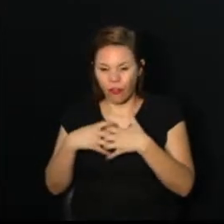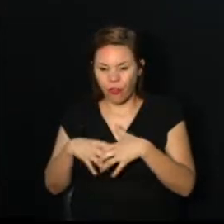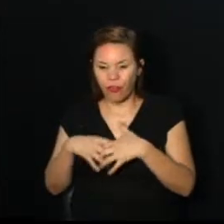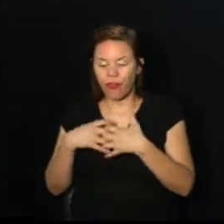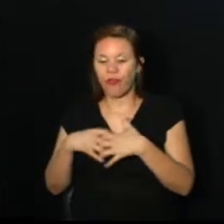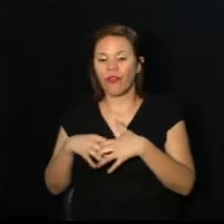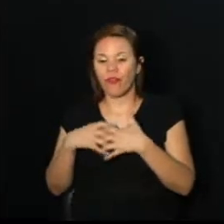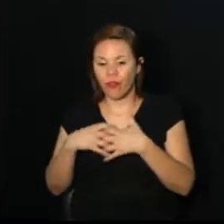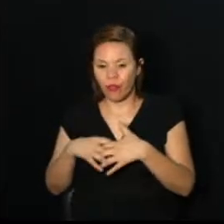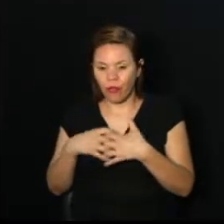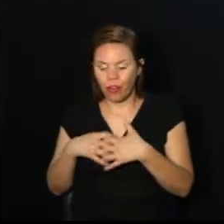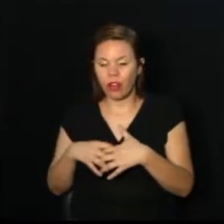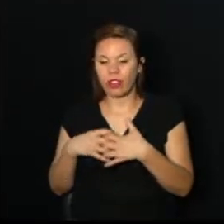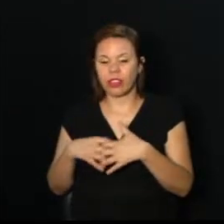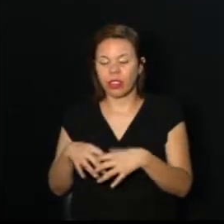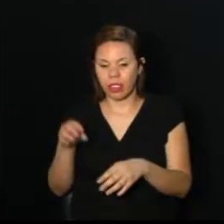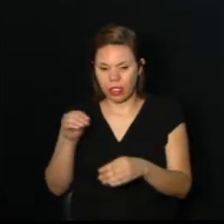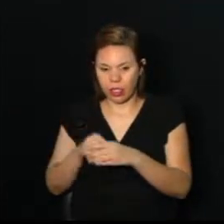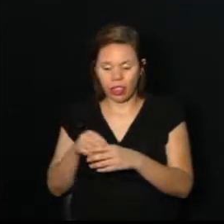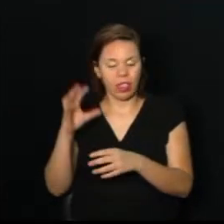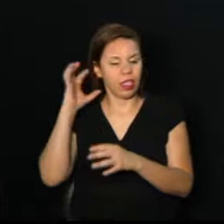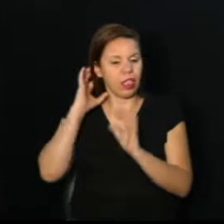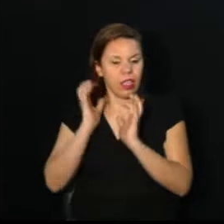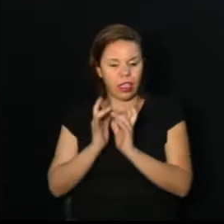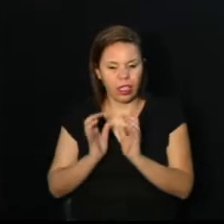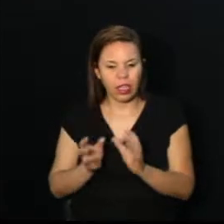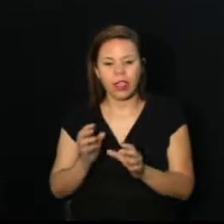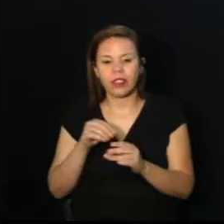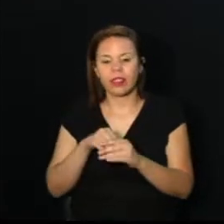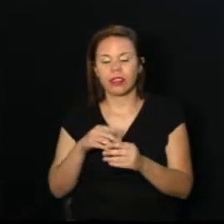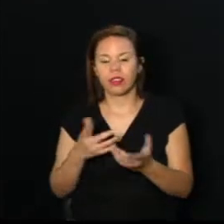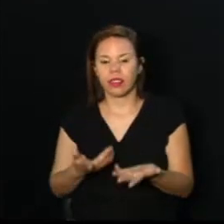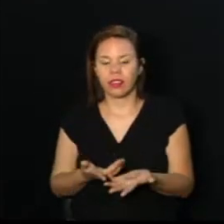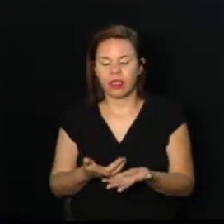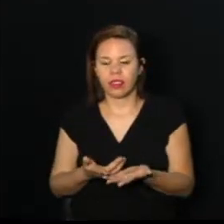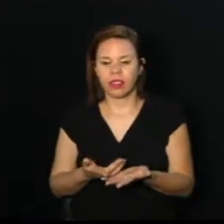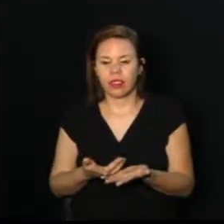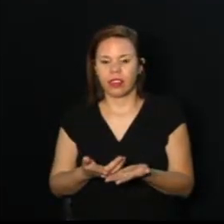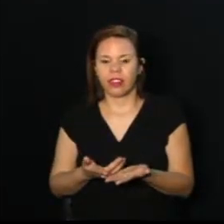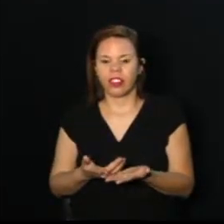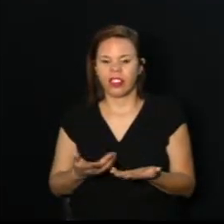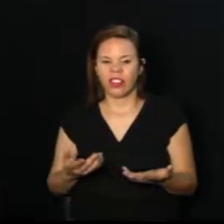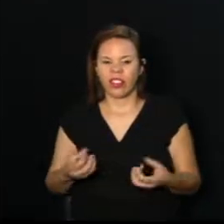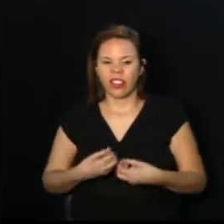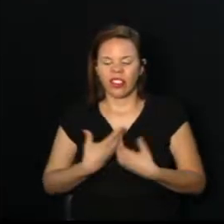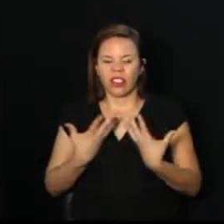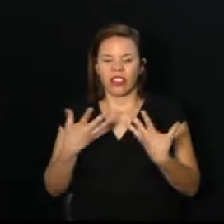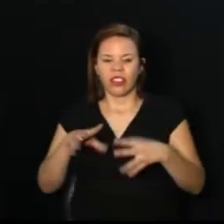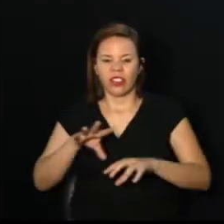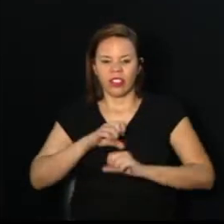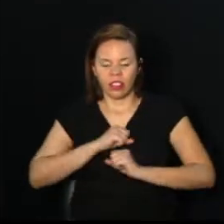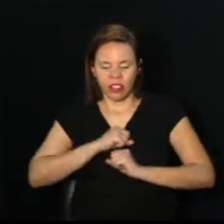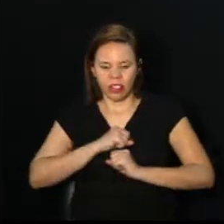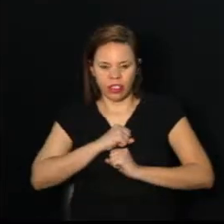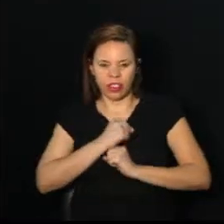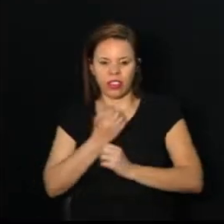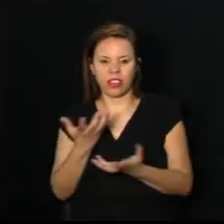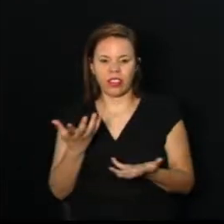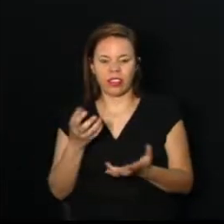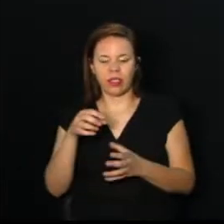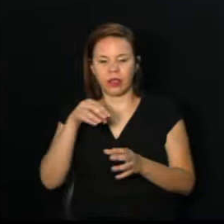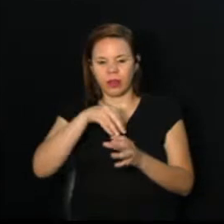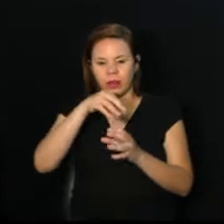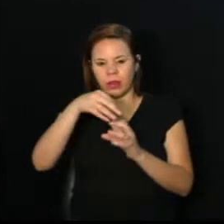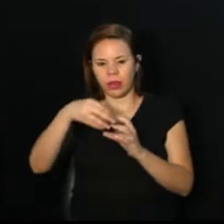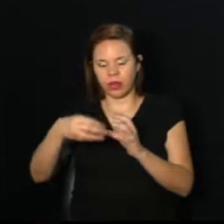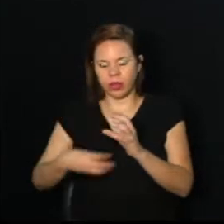funcional, ou seja, da atividade metabólica em algumas áreas do